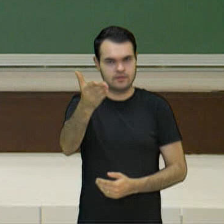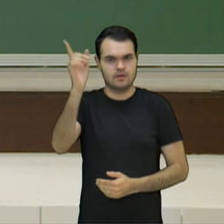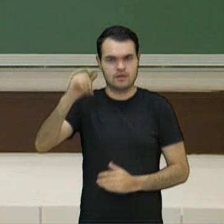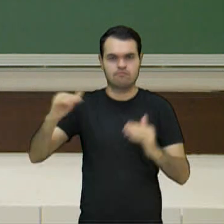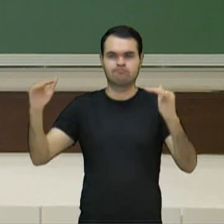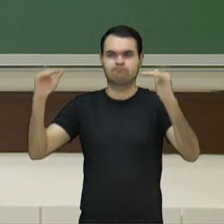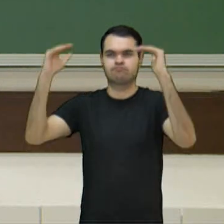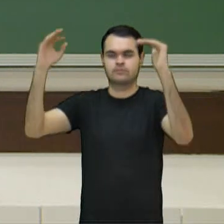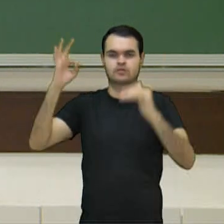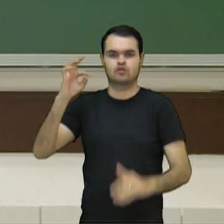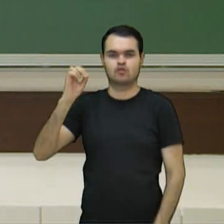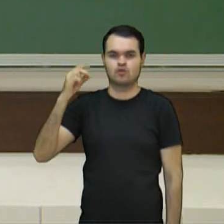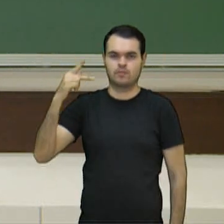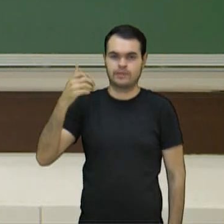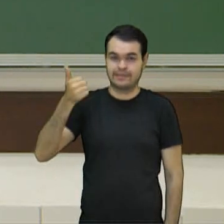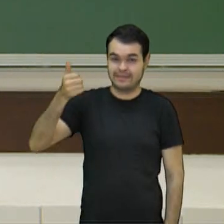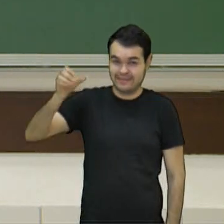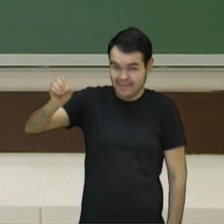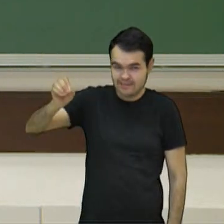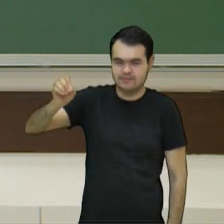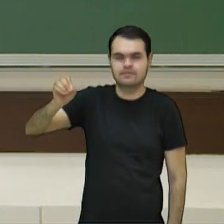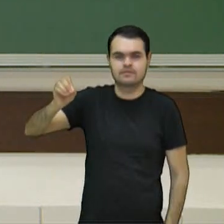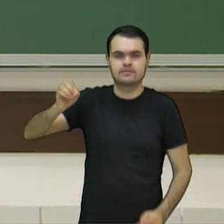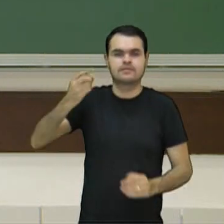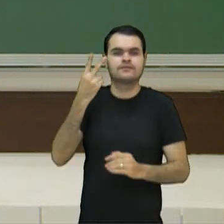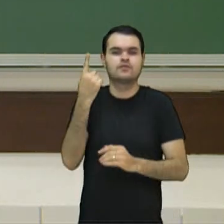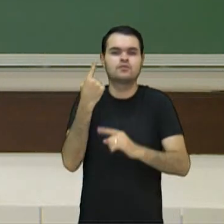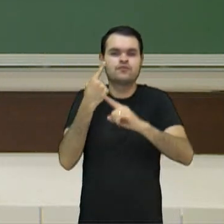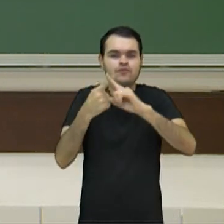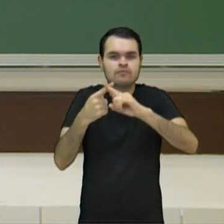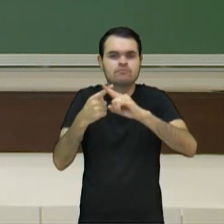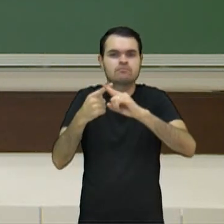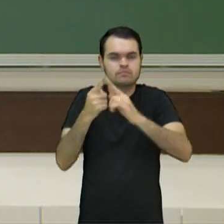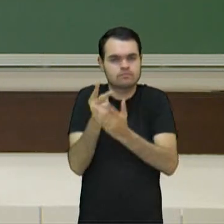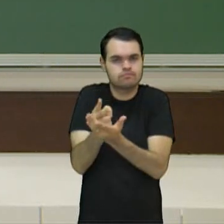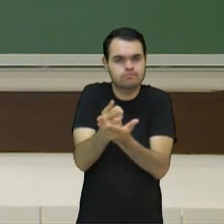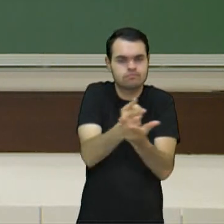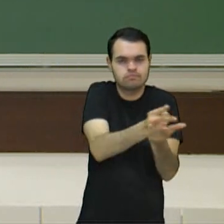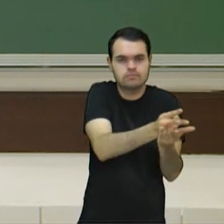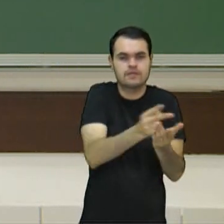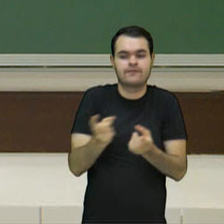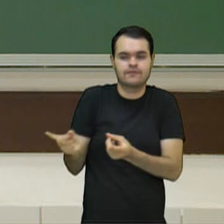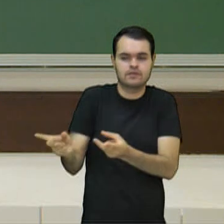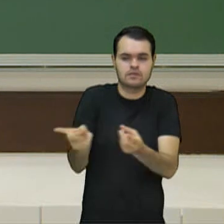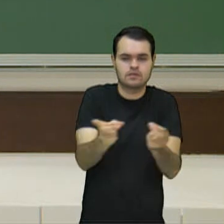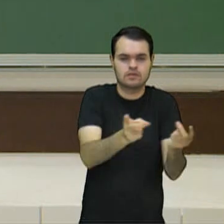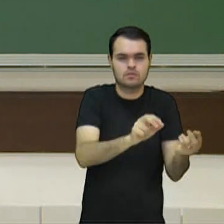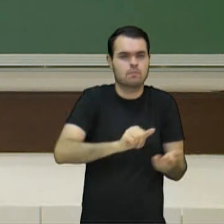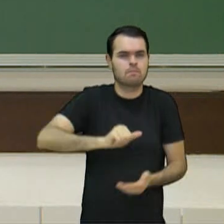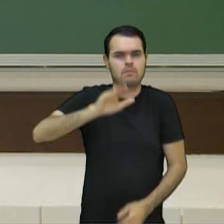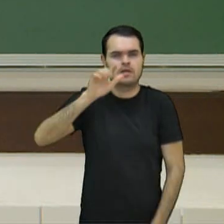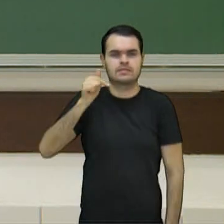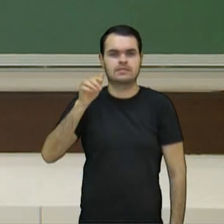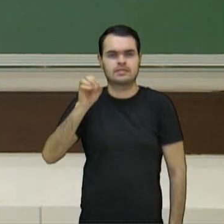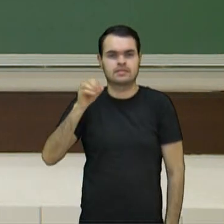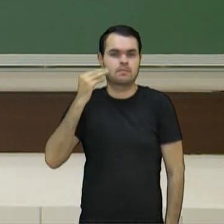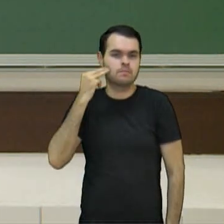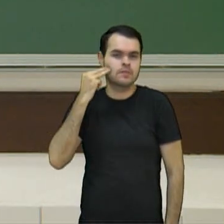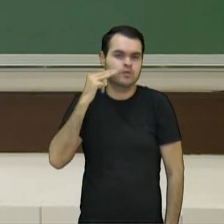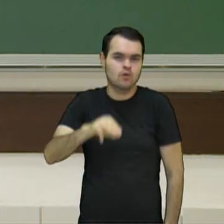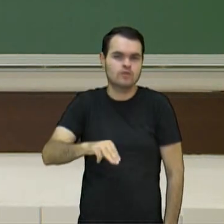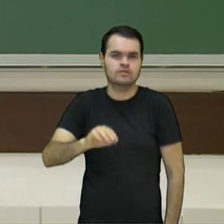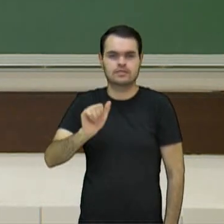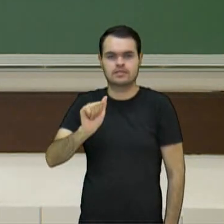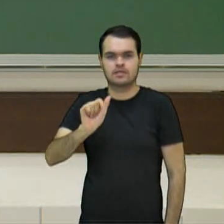top 10 dos Estados Unidos 21 vezes, vendeu mais de 70 milhões de cópias, né, de álbuns e foi